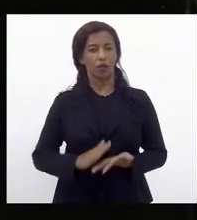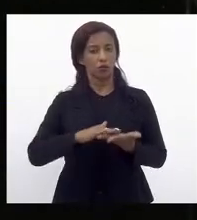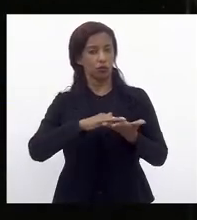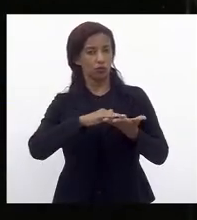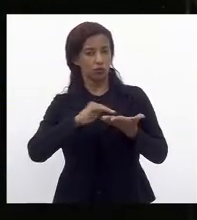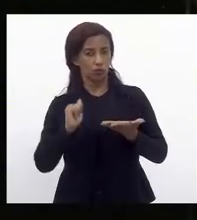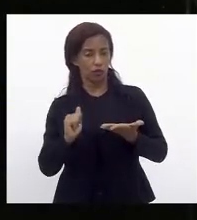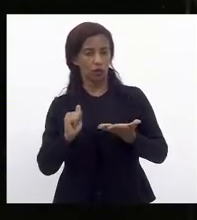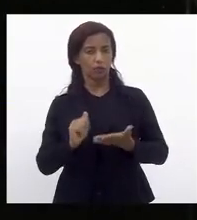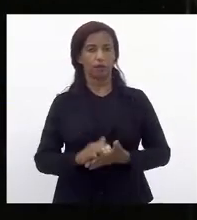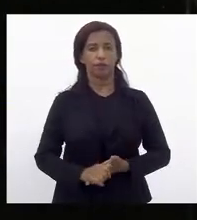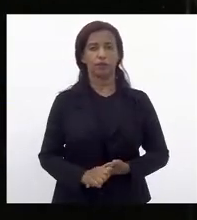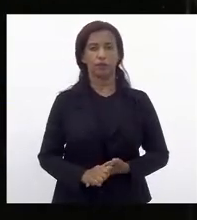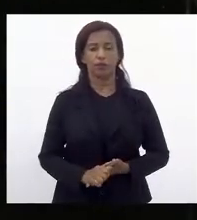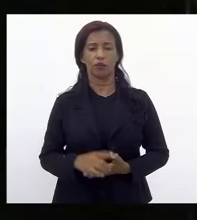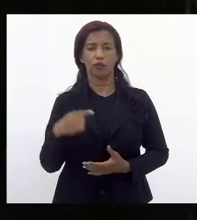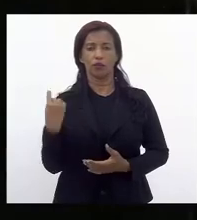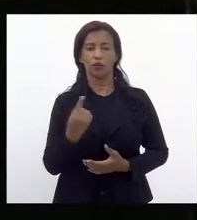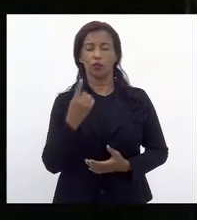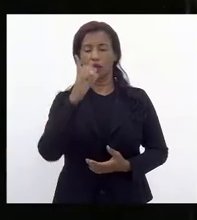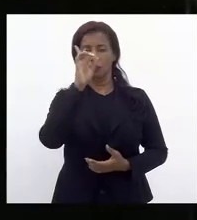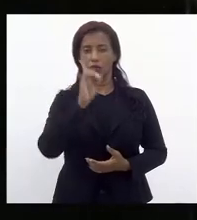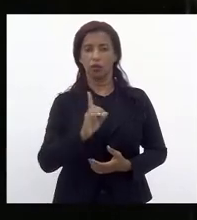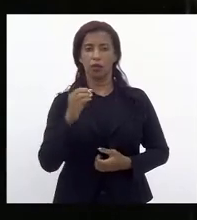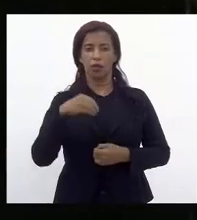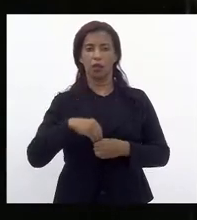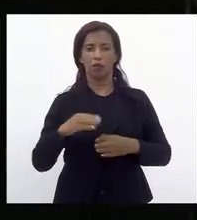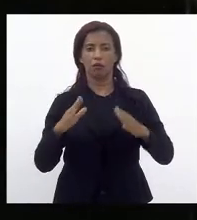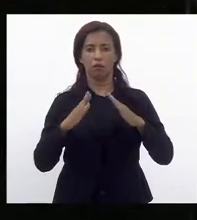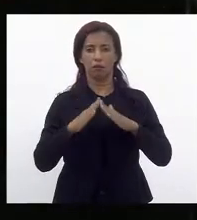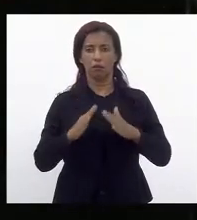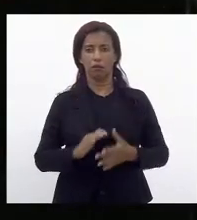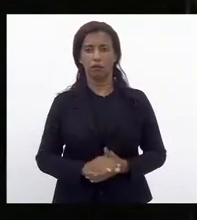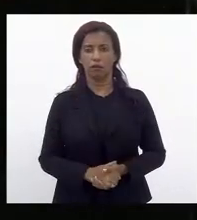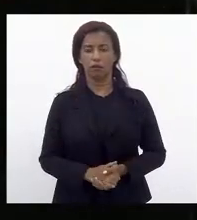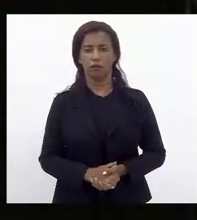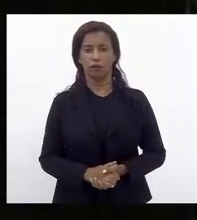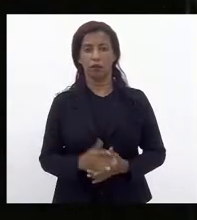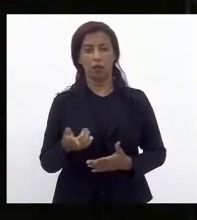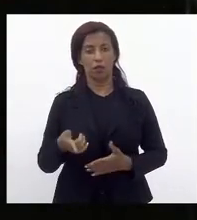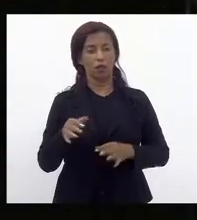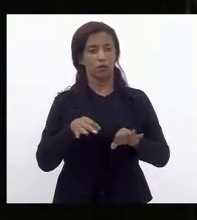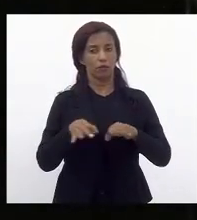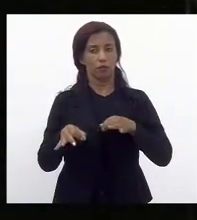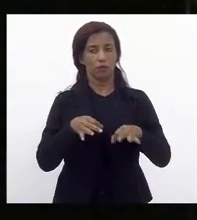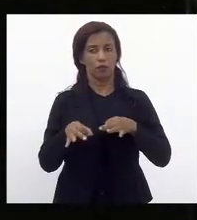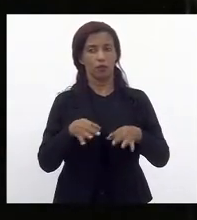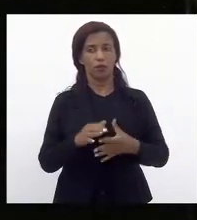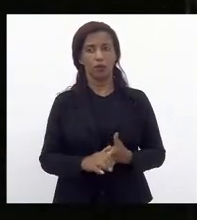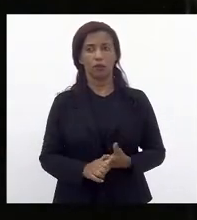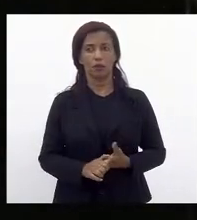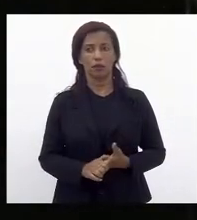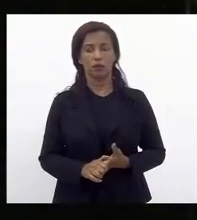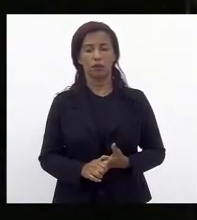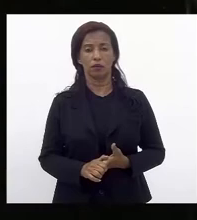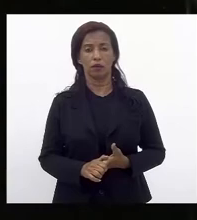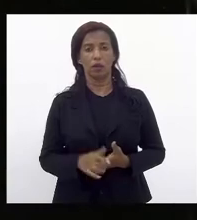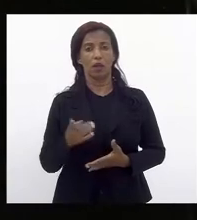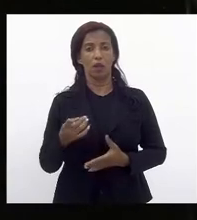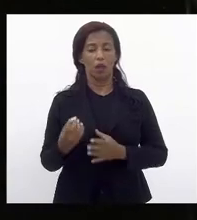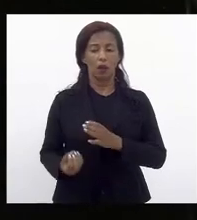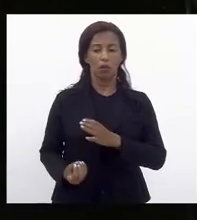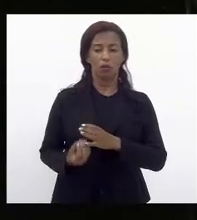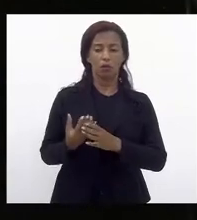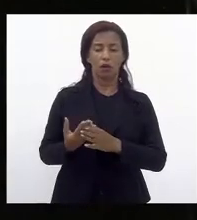e querem nos tirar os nossos direitos dentro da casa. Esse projeto é um projeto que é construído a